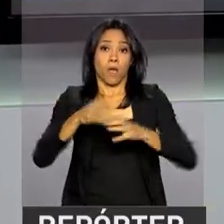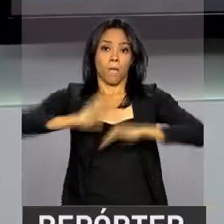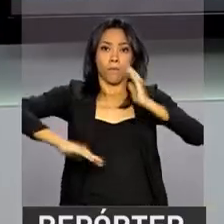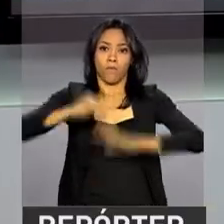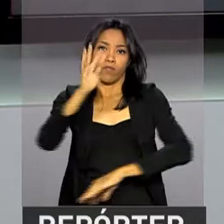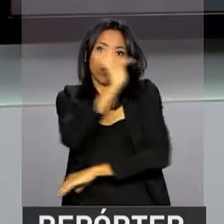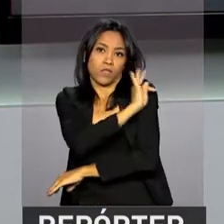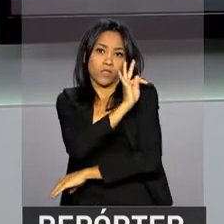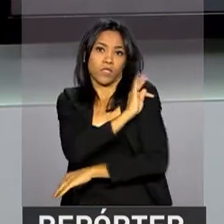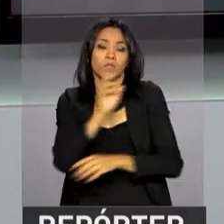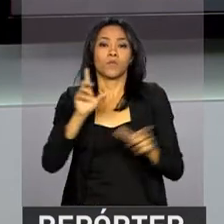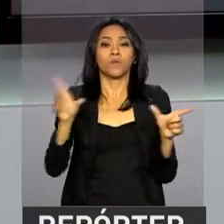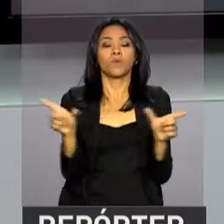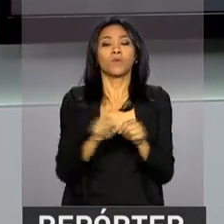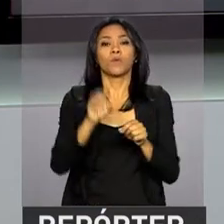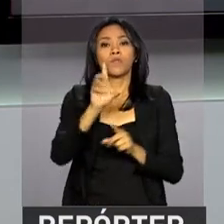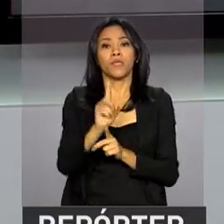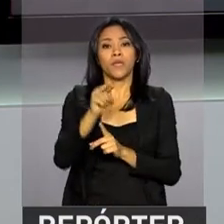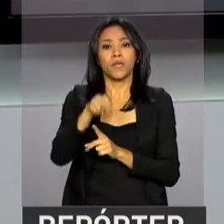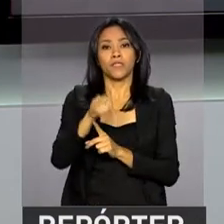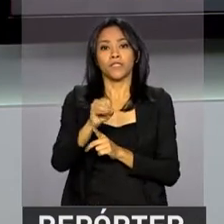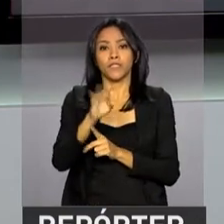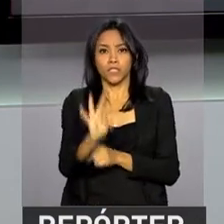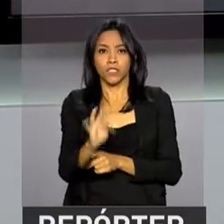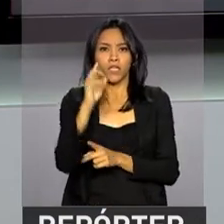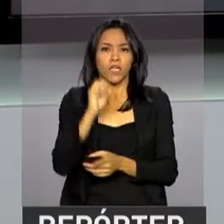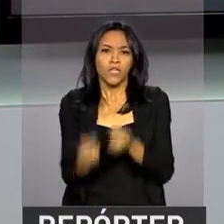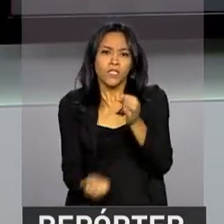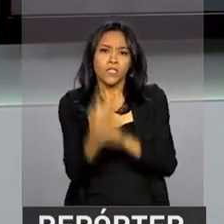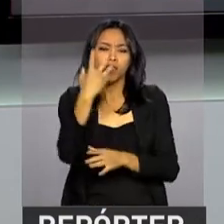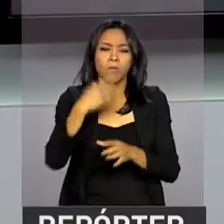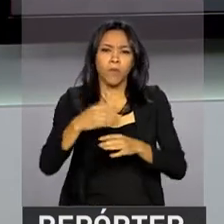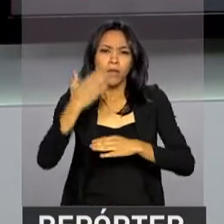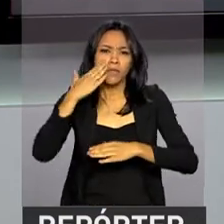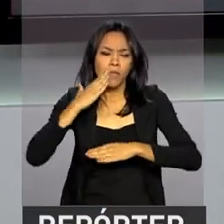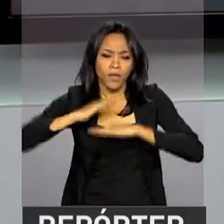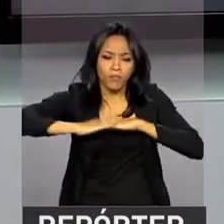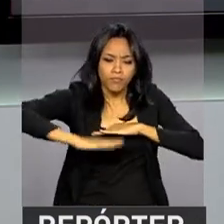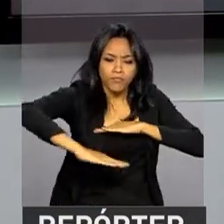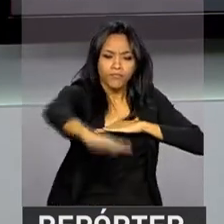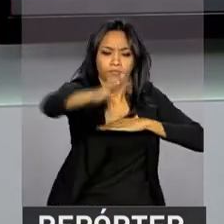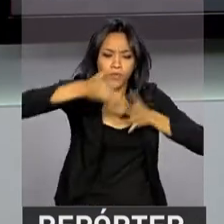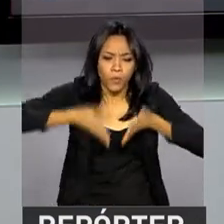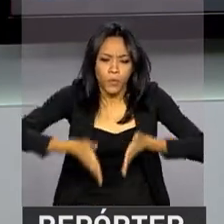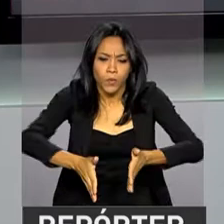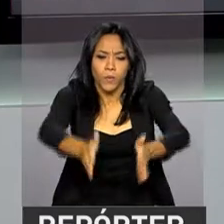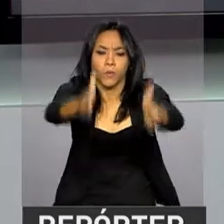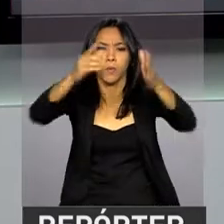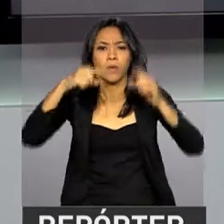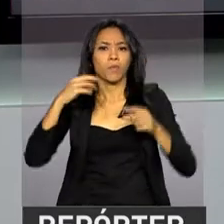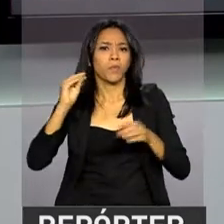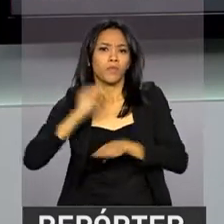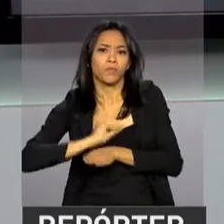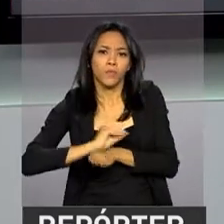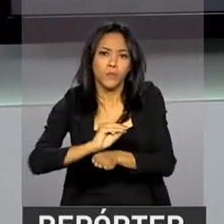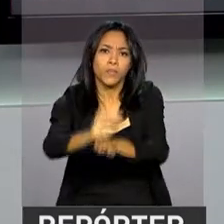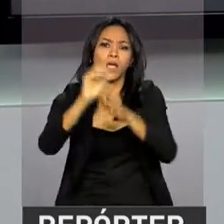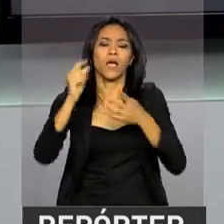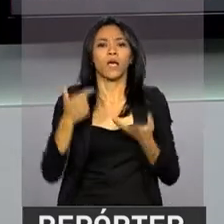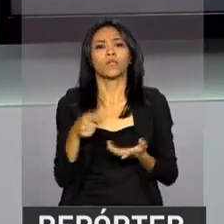ferramenta digital para determinar as condições das rodovias federais informações como pavimentação